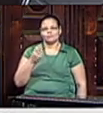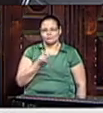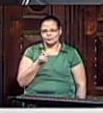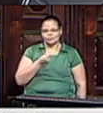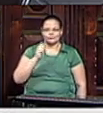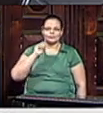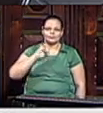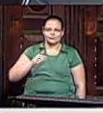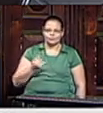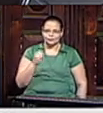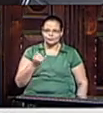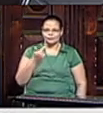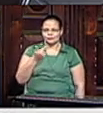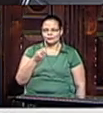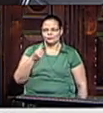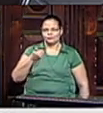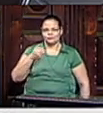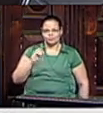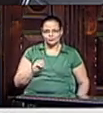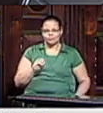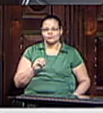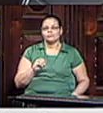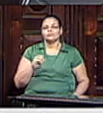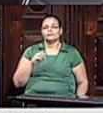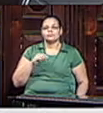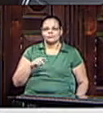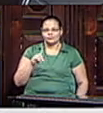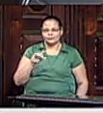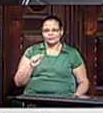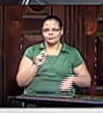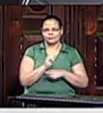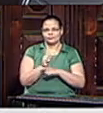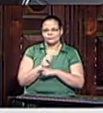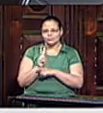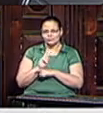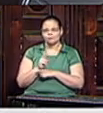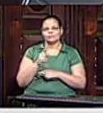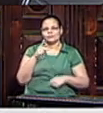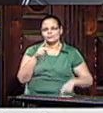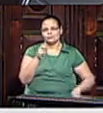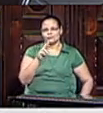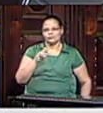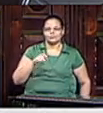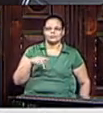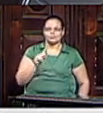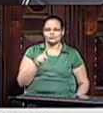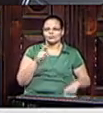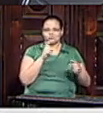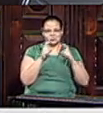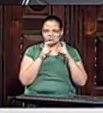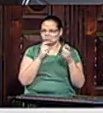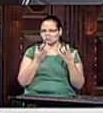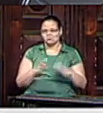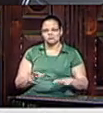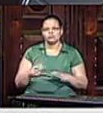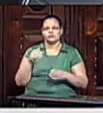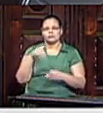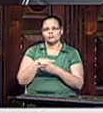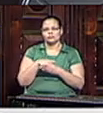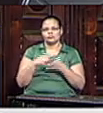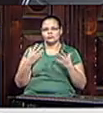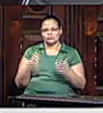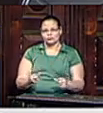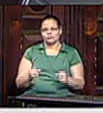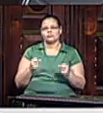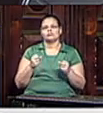do Estado do Rio de Janeiro o Dia Estadual do Guarda-Parque. Em discussão, não havendo quem queira discutir, encerra a discussão. Em votação, os